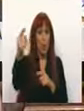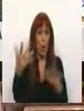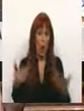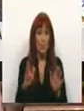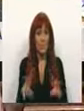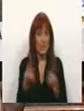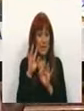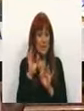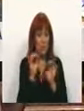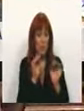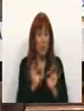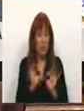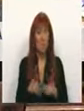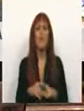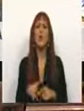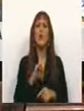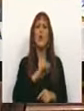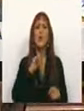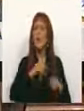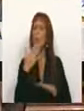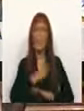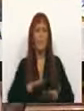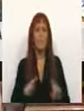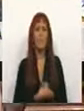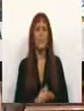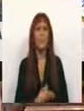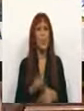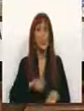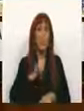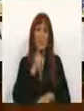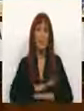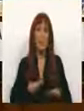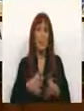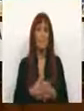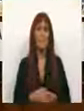que estar a ser produzidas. Sr. Deputado, muito obrigado. Terminou o seu tempo. Obrigado.